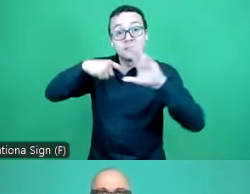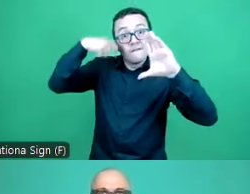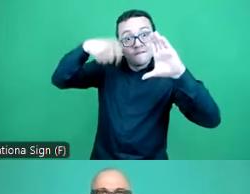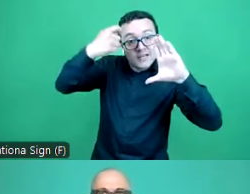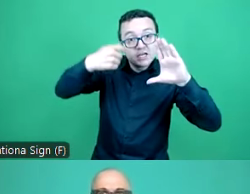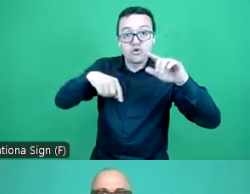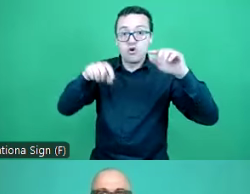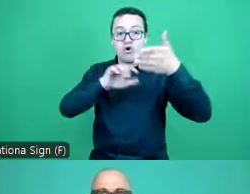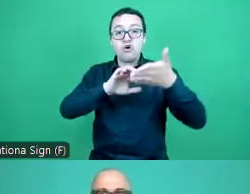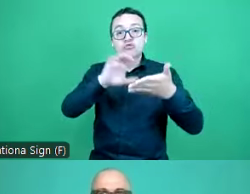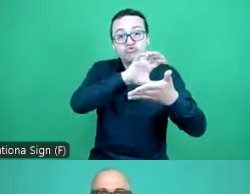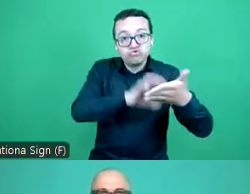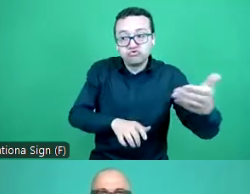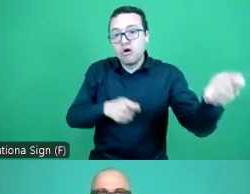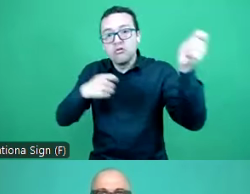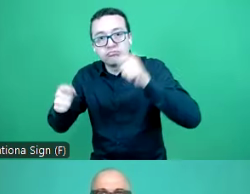vídeos,